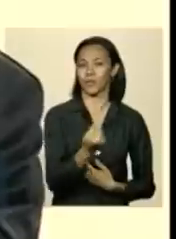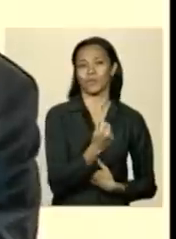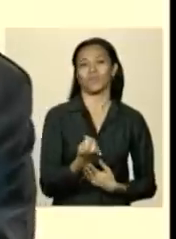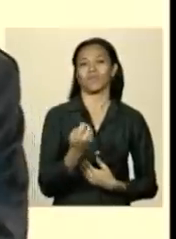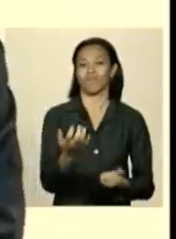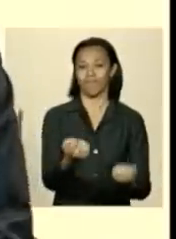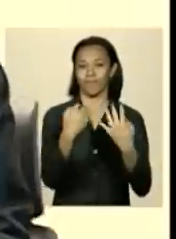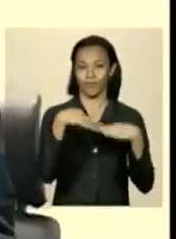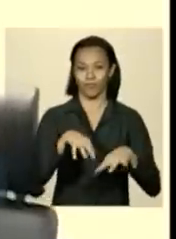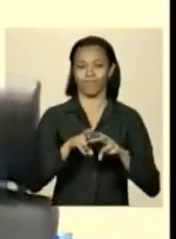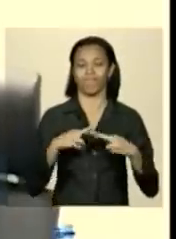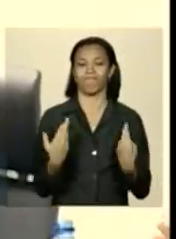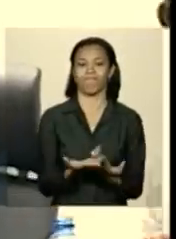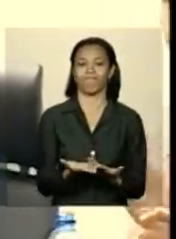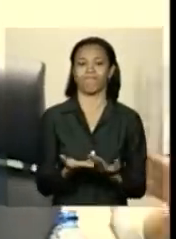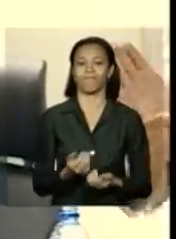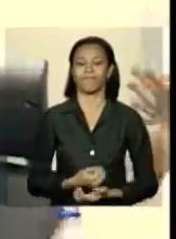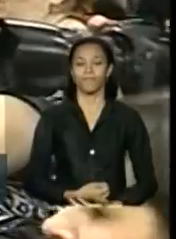aqui